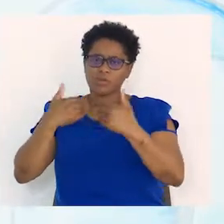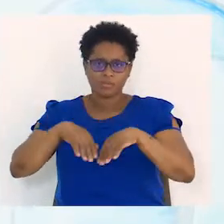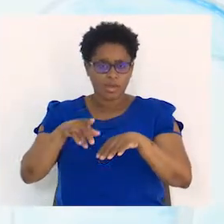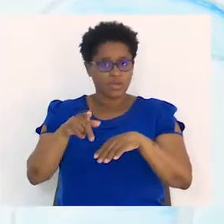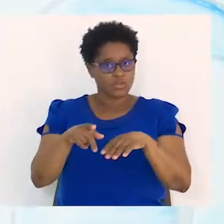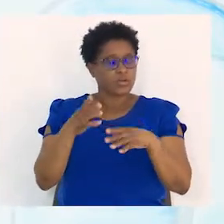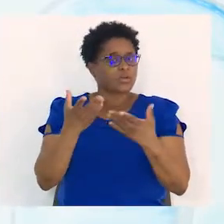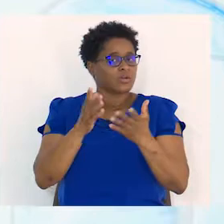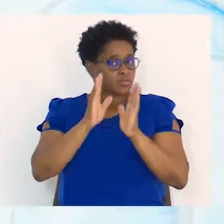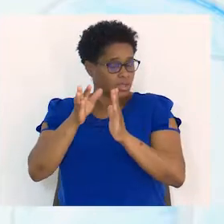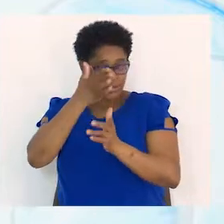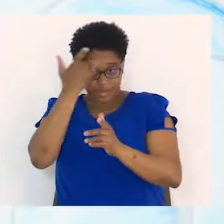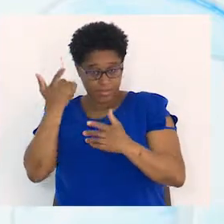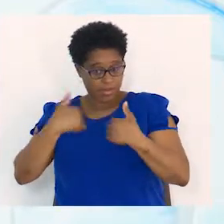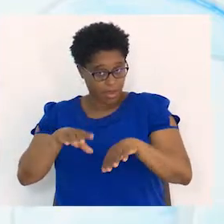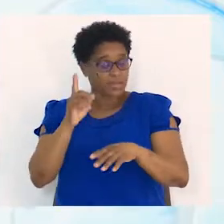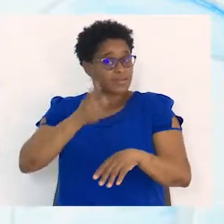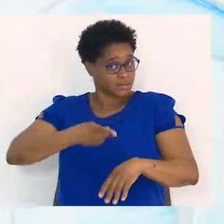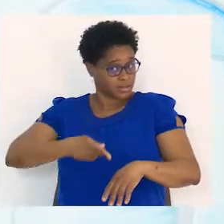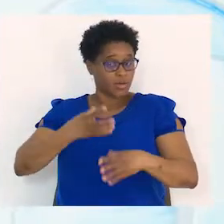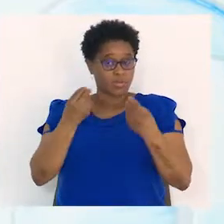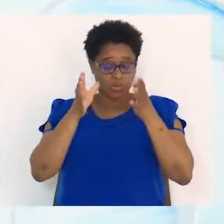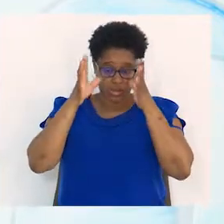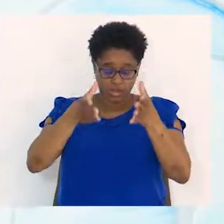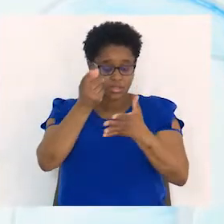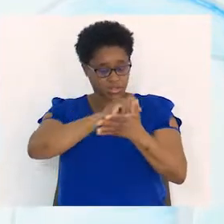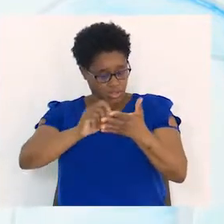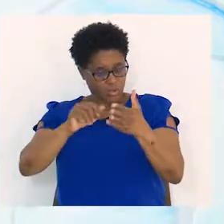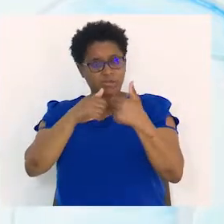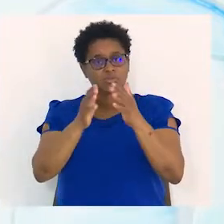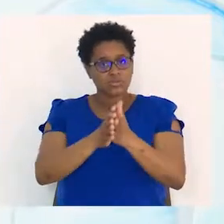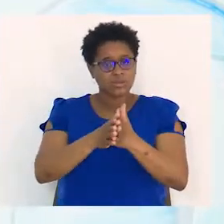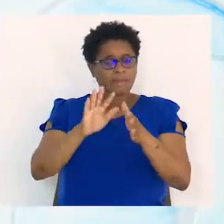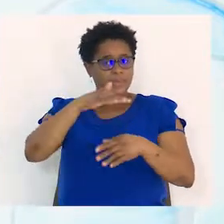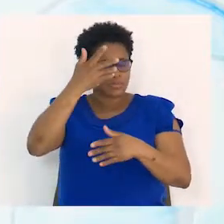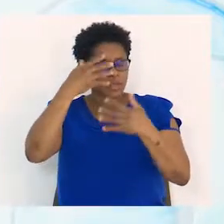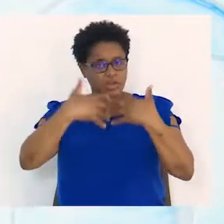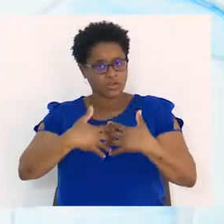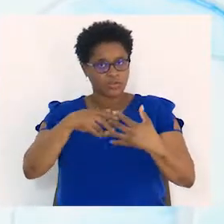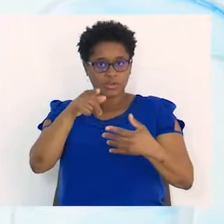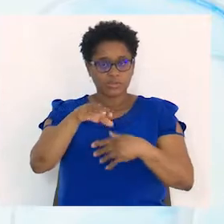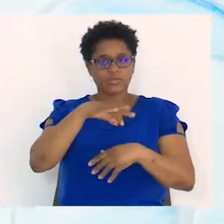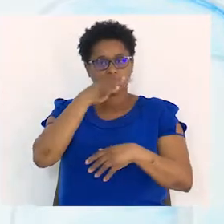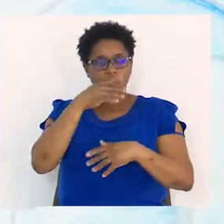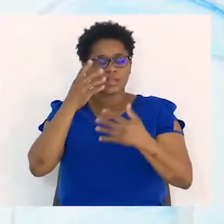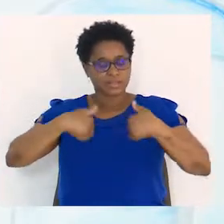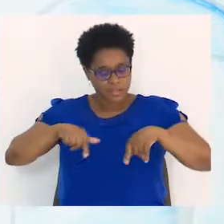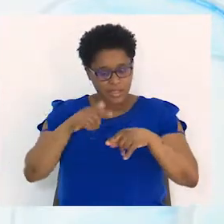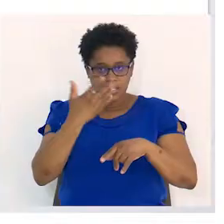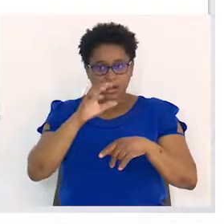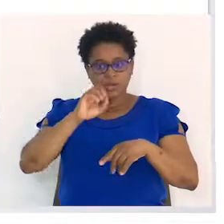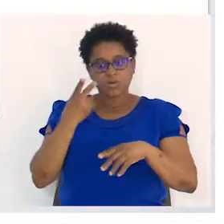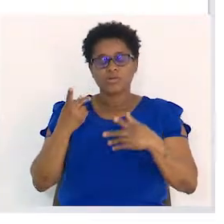exige muita concentração. Por isso, anota aí tudo o que puderes, principalmente dúvidas, para colocares lá na sala de aula ou em